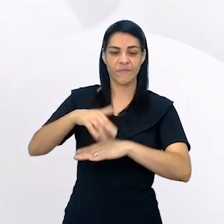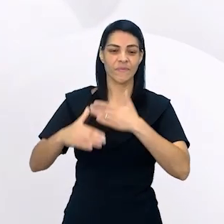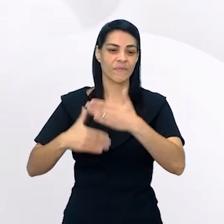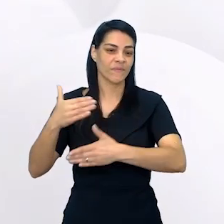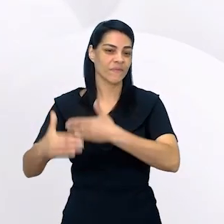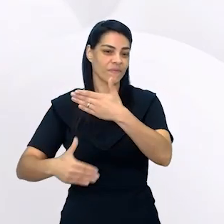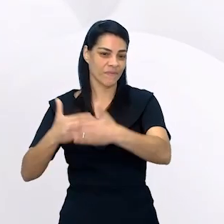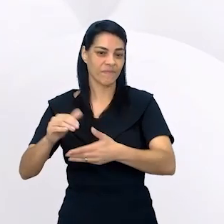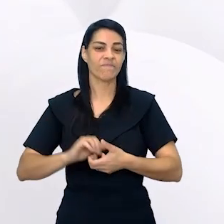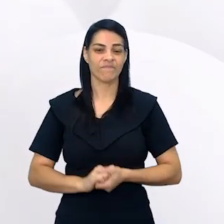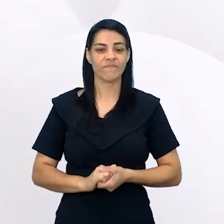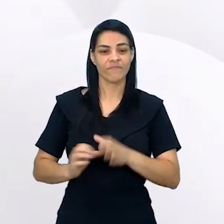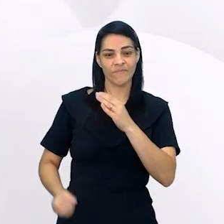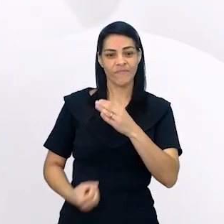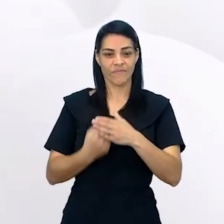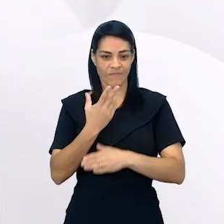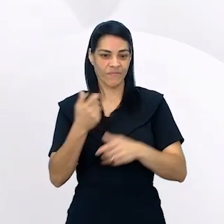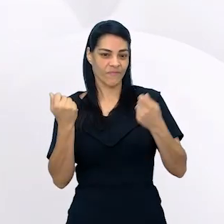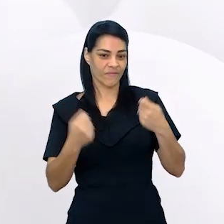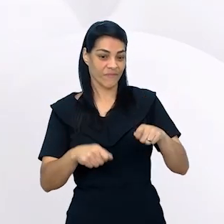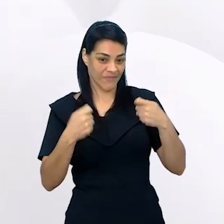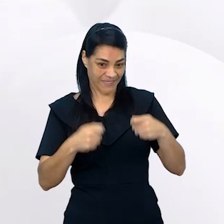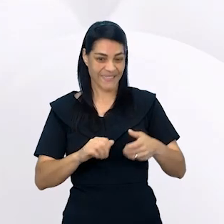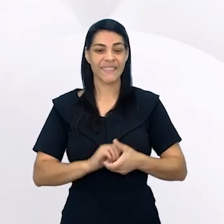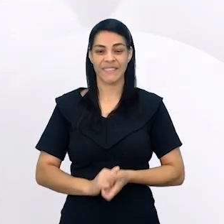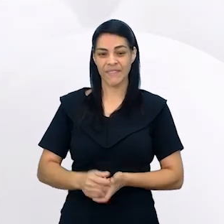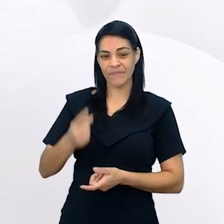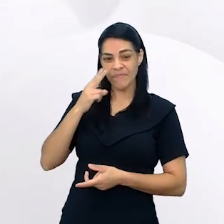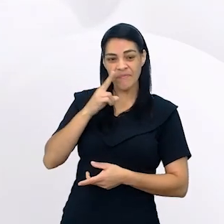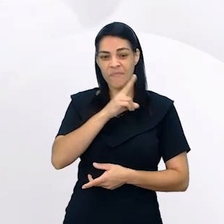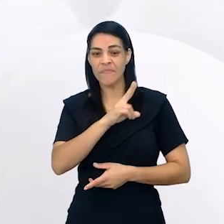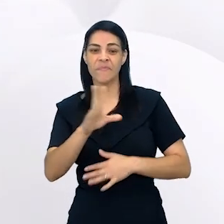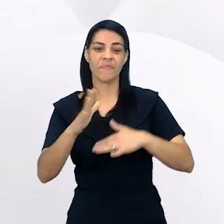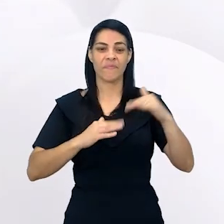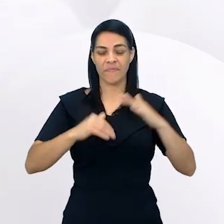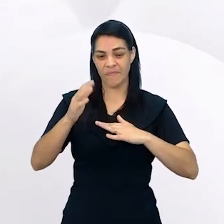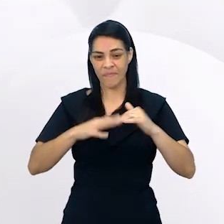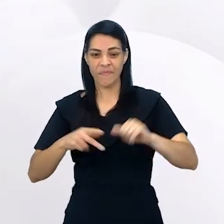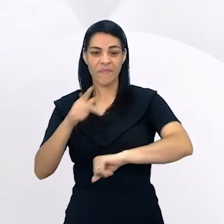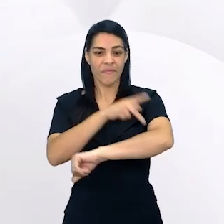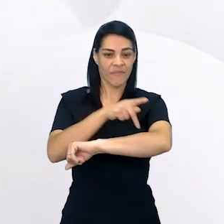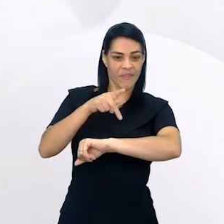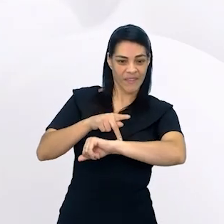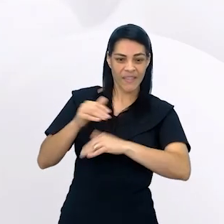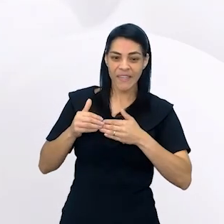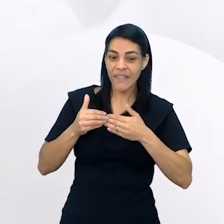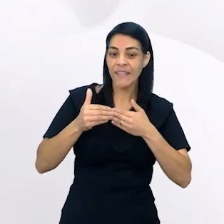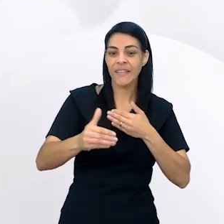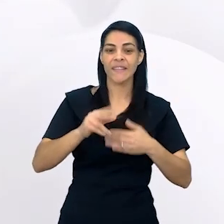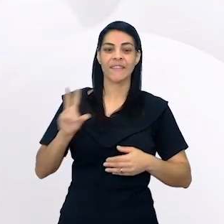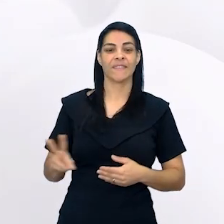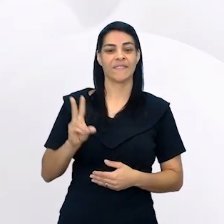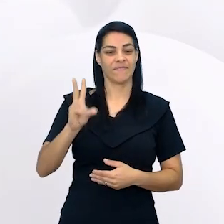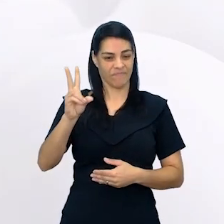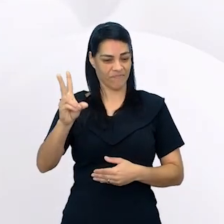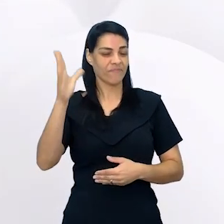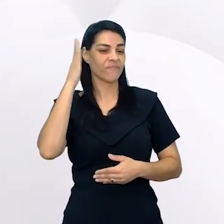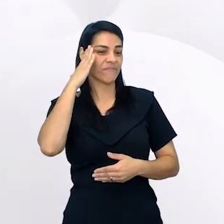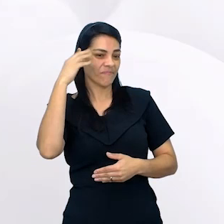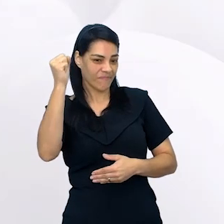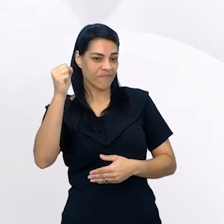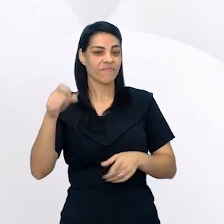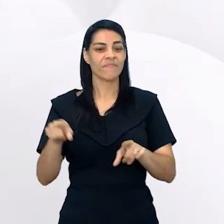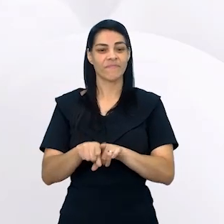o programa Surgiu da necessidade premente de olhar as práticas pedagógicas a partir da valorização